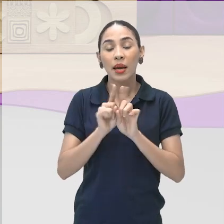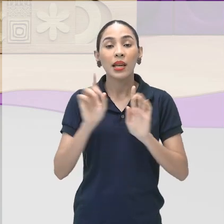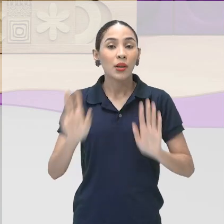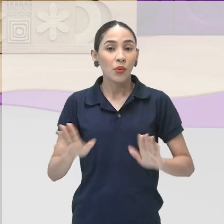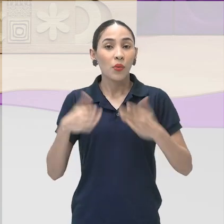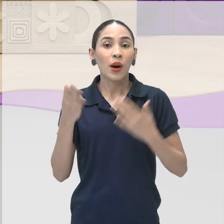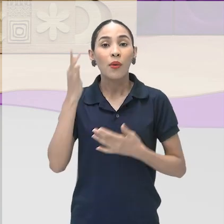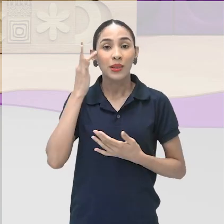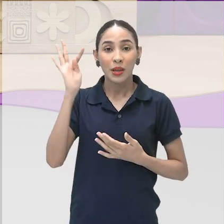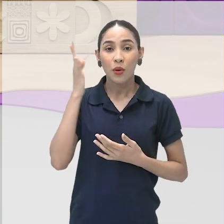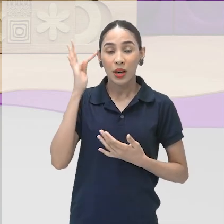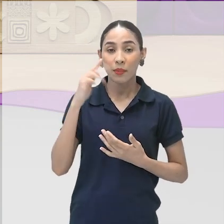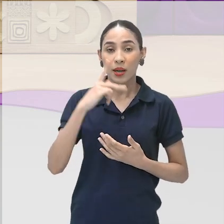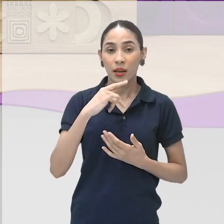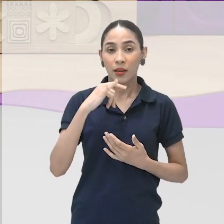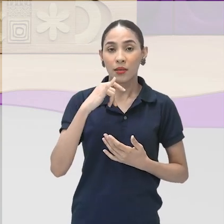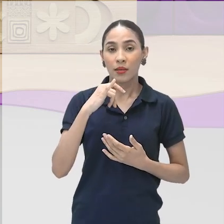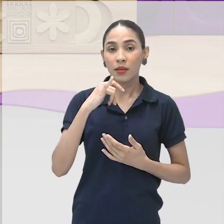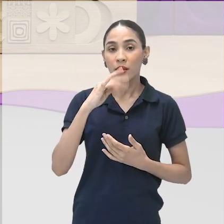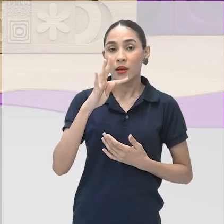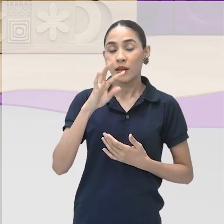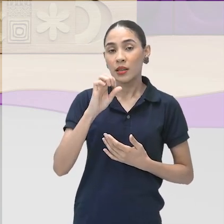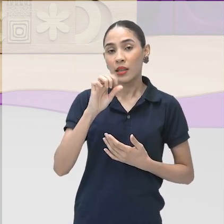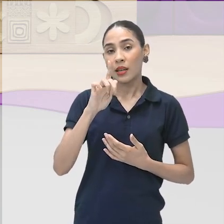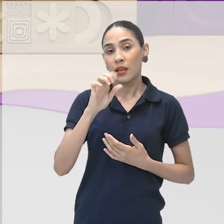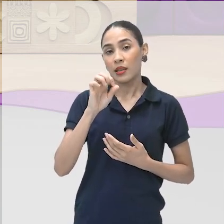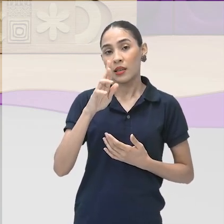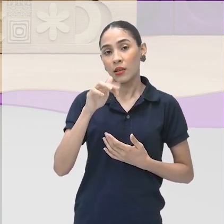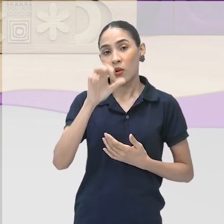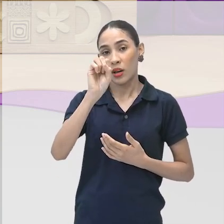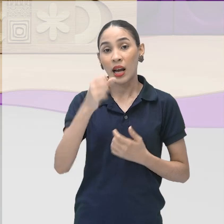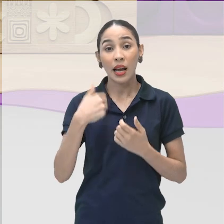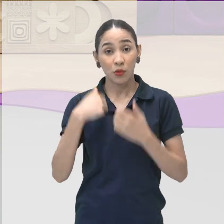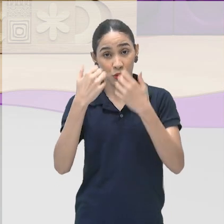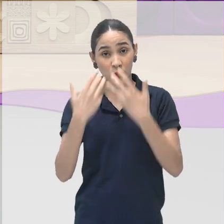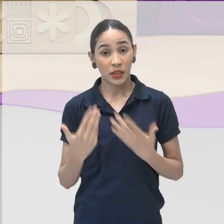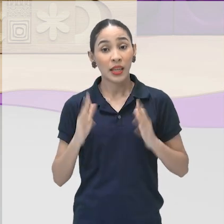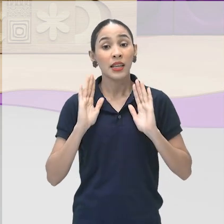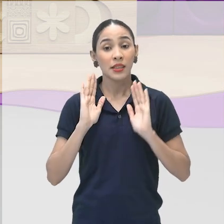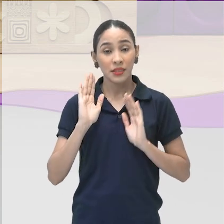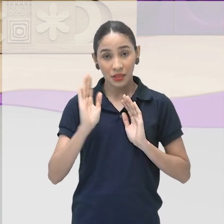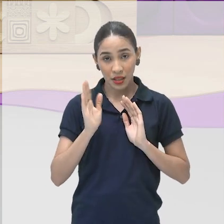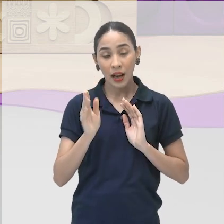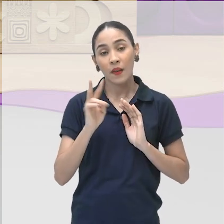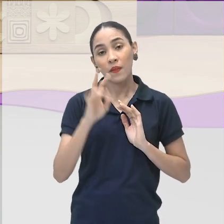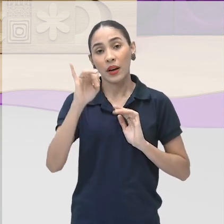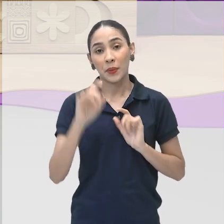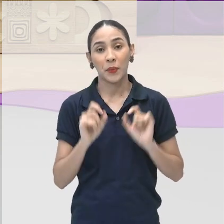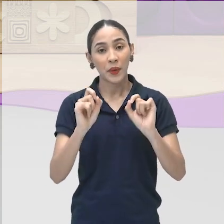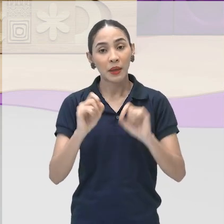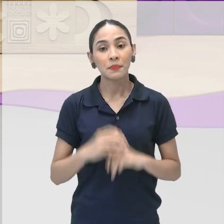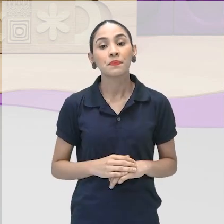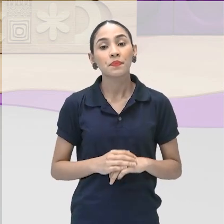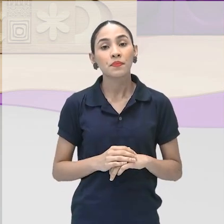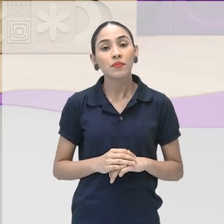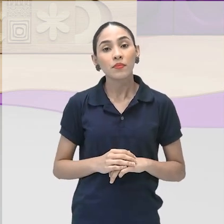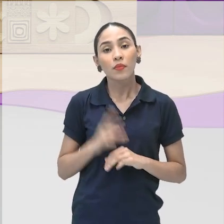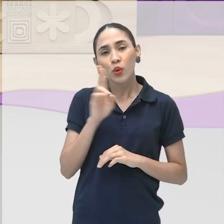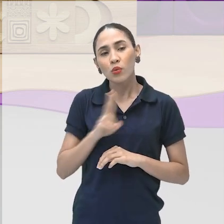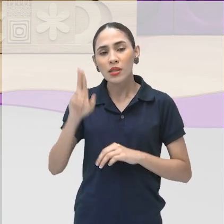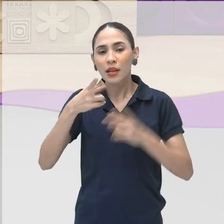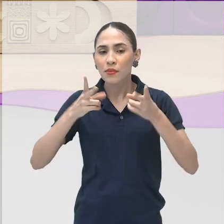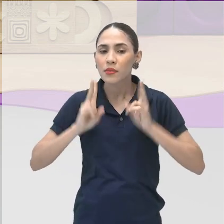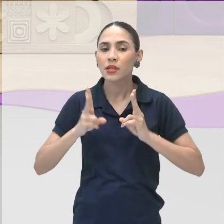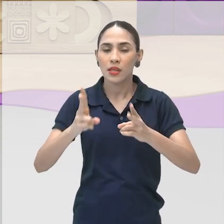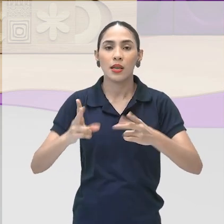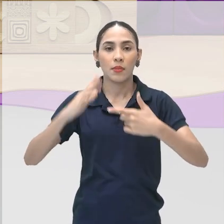esse teorema aí de Pitágoras. Como eu já mencionei, o Teorema de Pitágoras, ele vai ser aplicado sempre